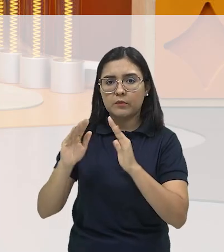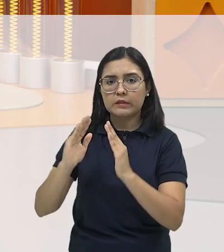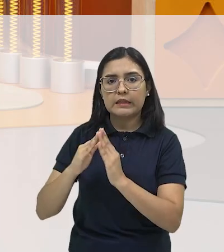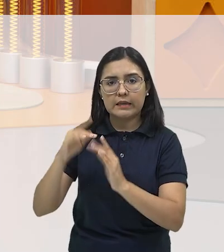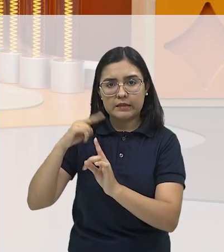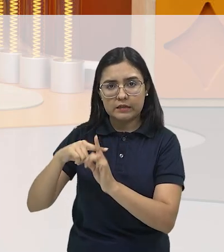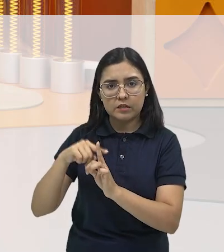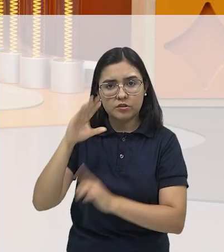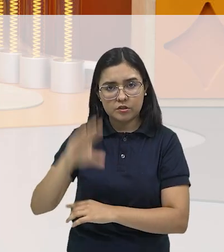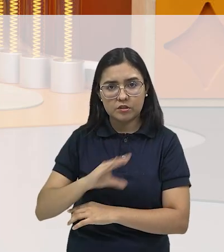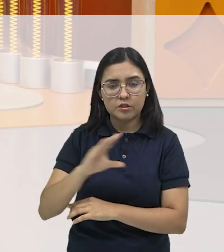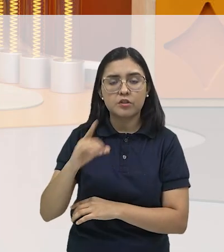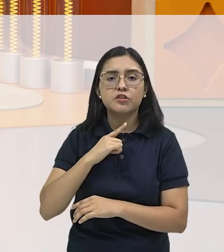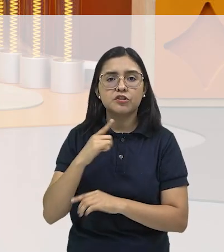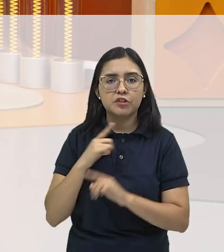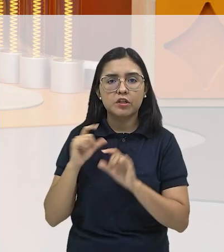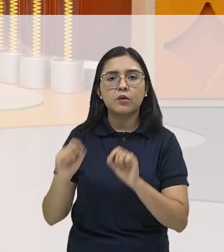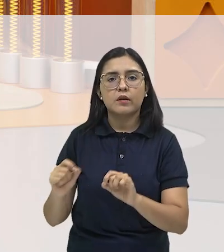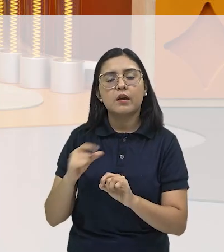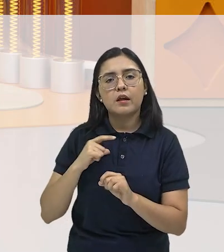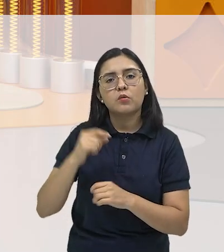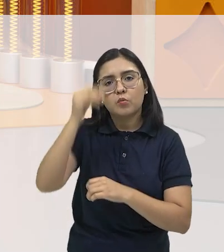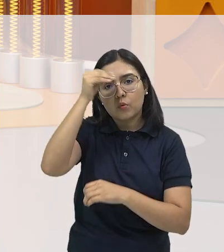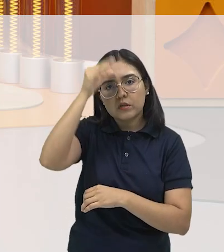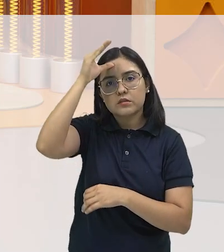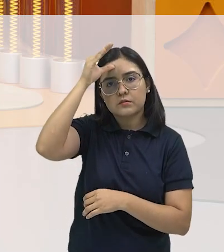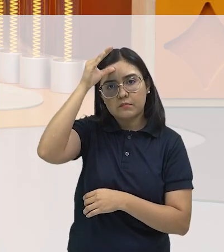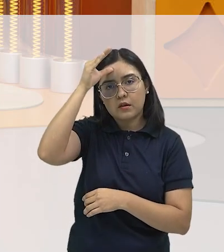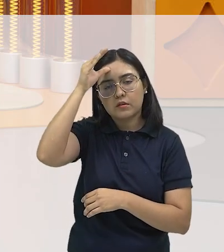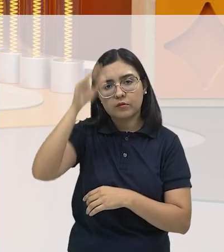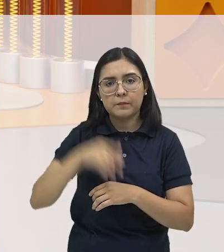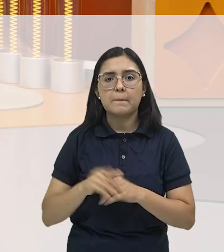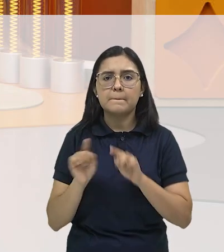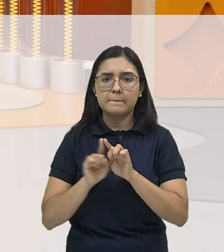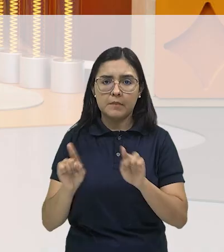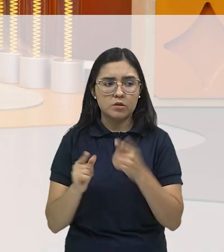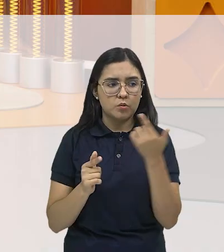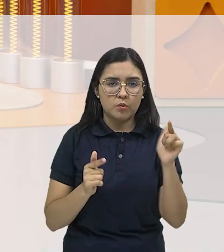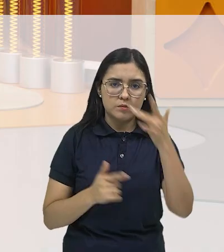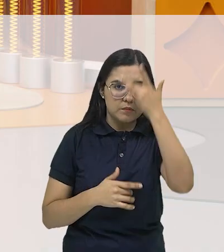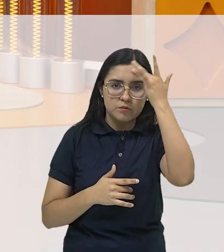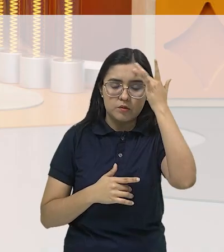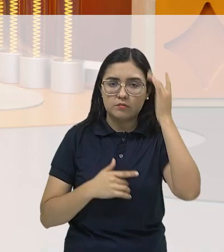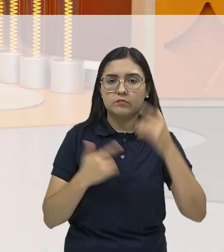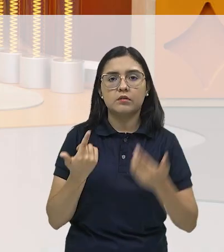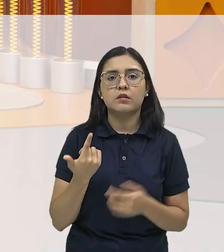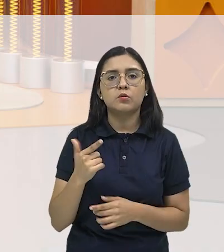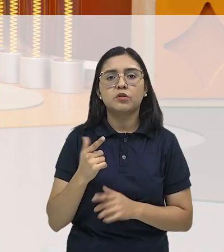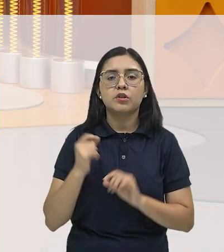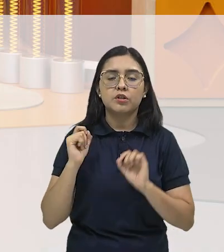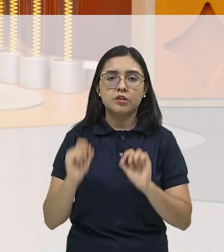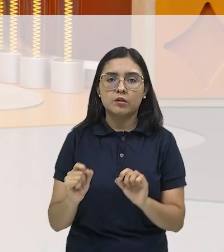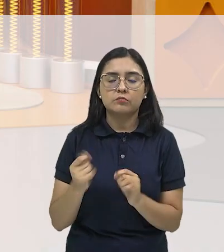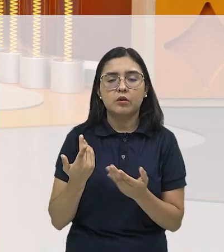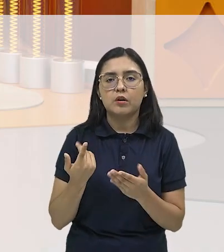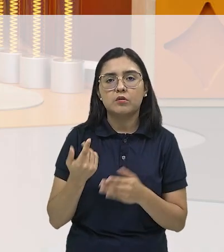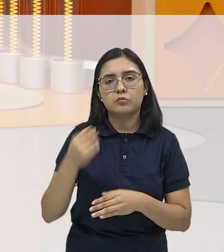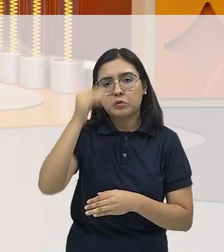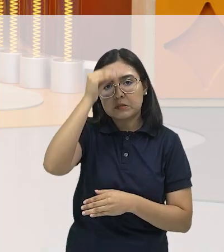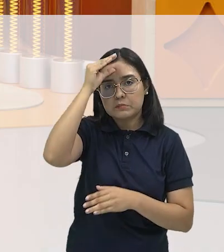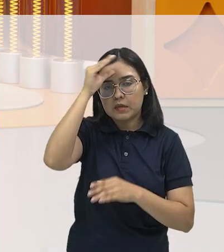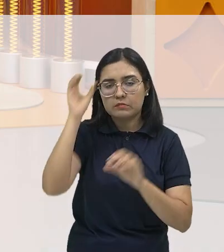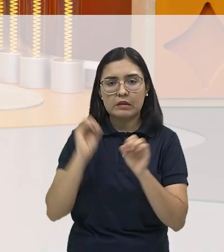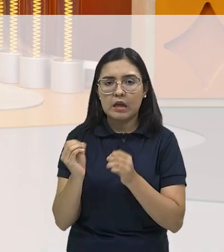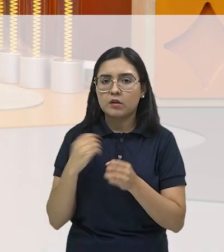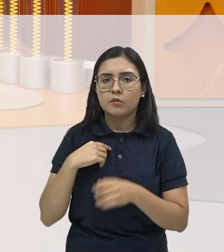momento, tivessem acesso ao conhecimento, enquanto quem não fazia parte ficasse de fora no escuro sem aprender a ler, escrever ou